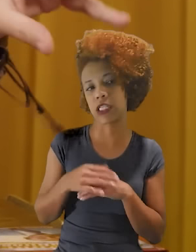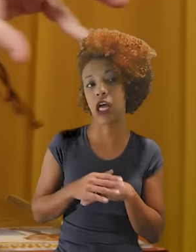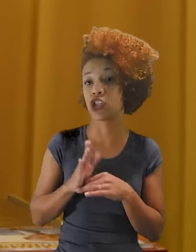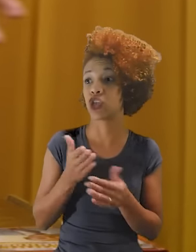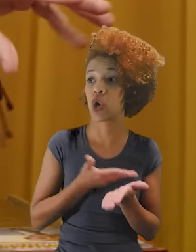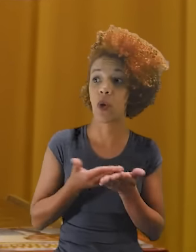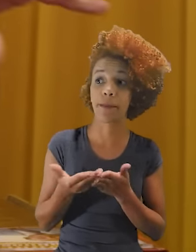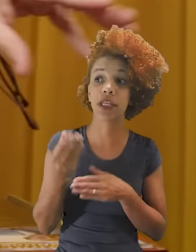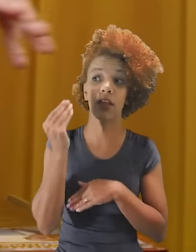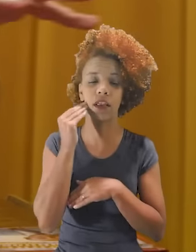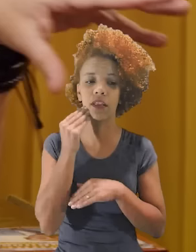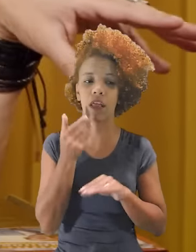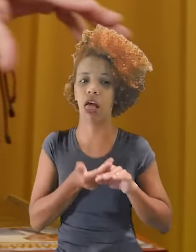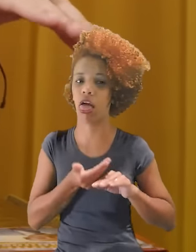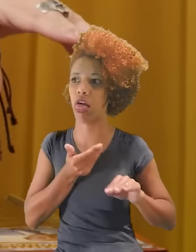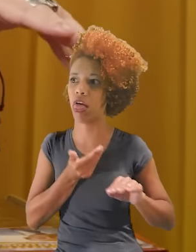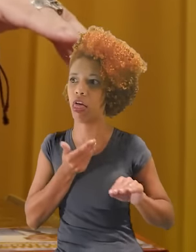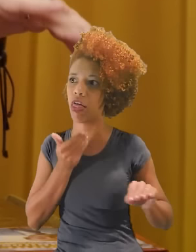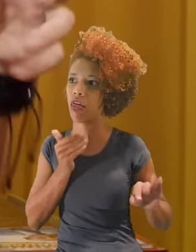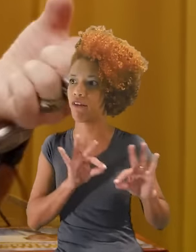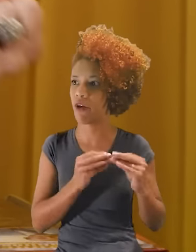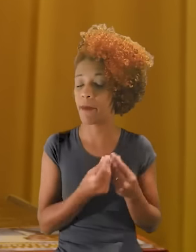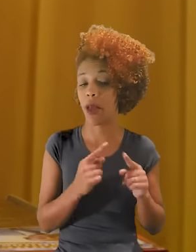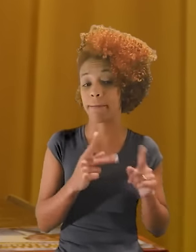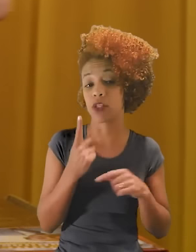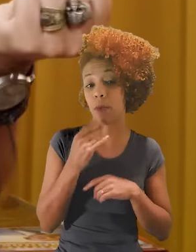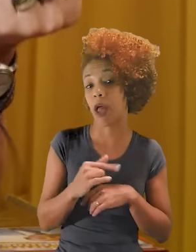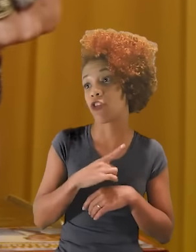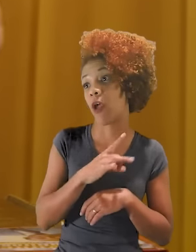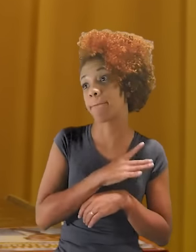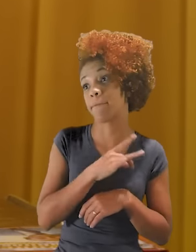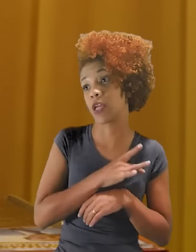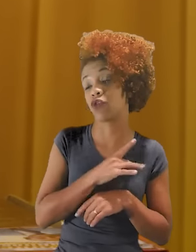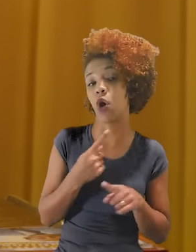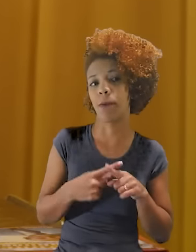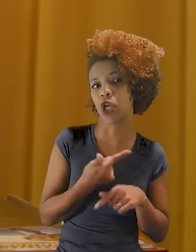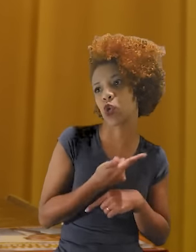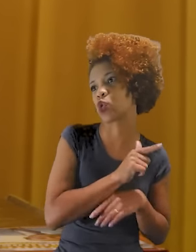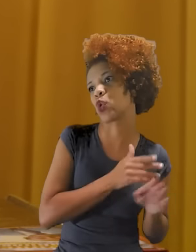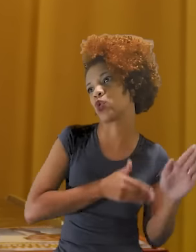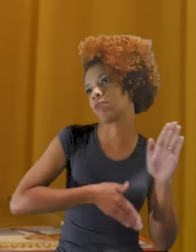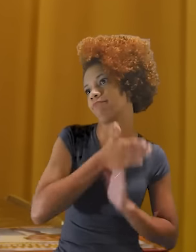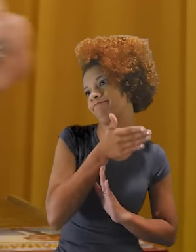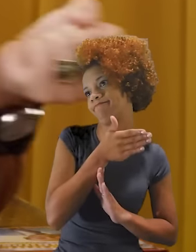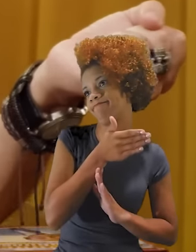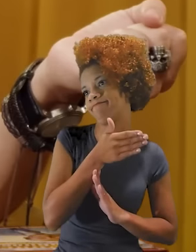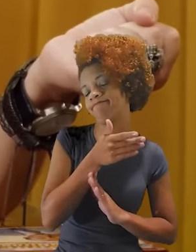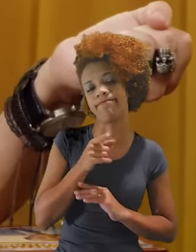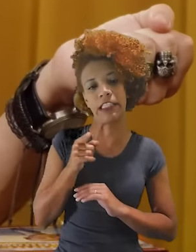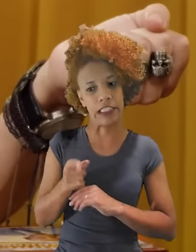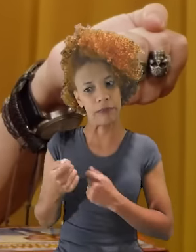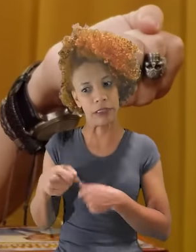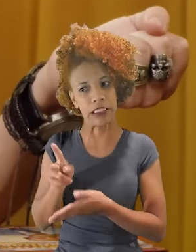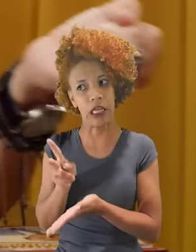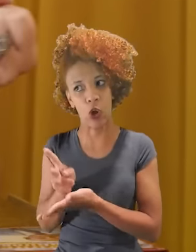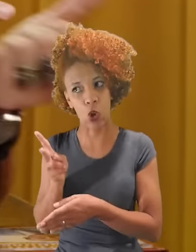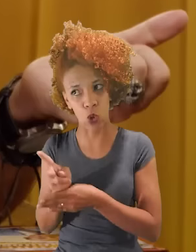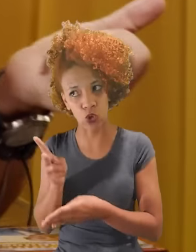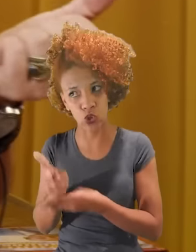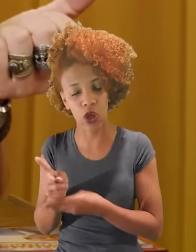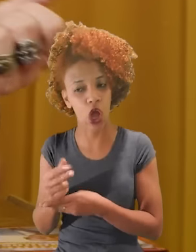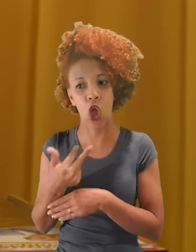já começou a tentar se soltar da família, sair, mas o pai tinha muito medo e prendia muito, porque os outros irmãos todos vazaram. Então, ele falou, pô, esses aqui tem que ficar, pelo amor de